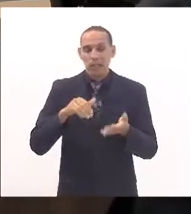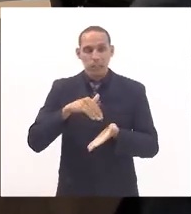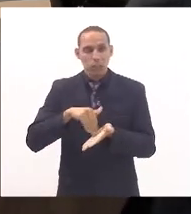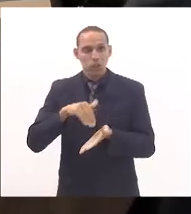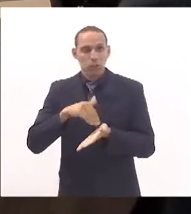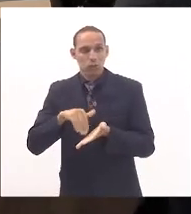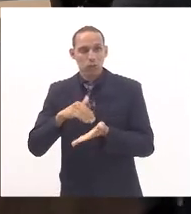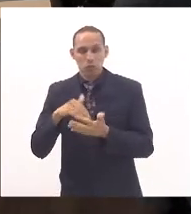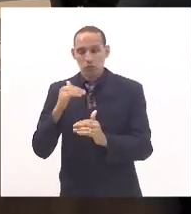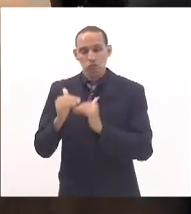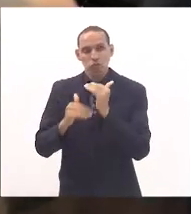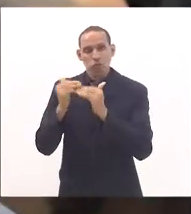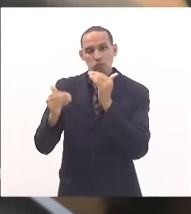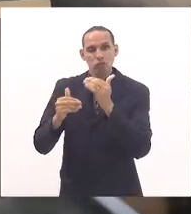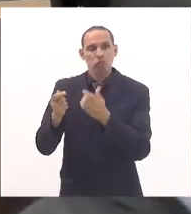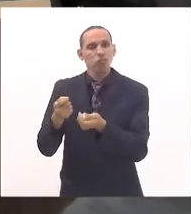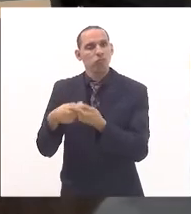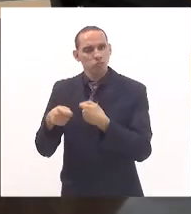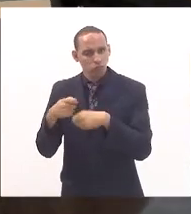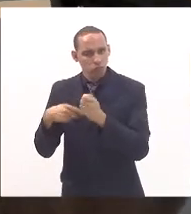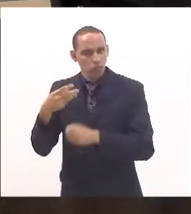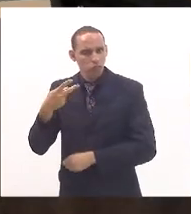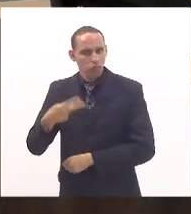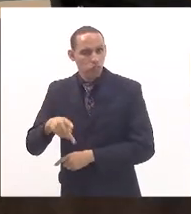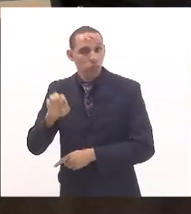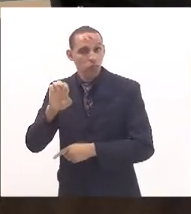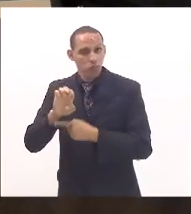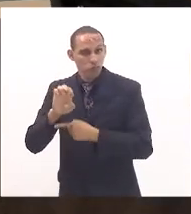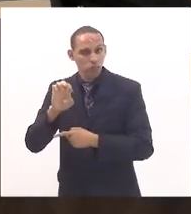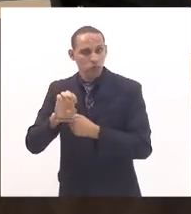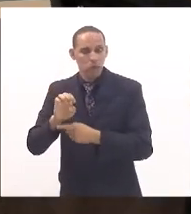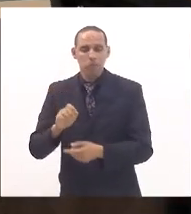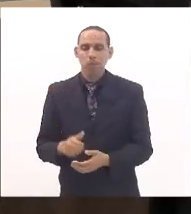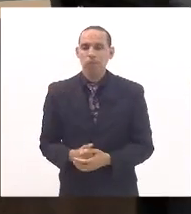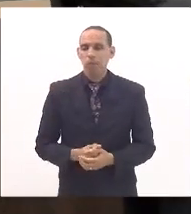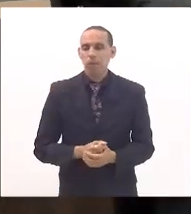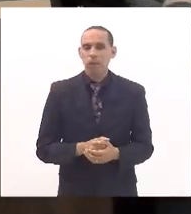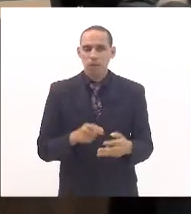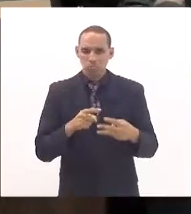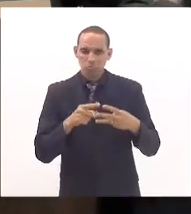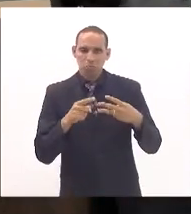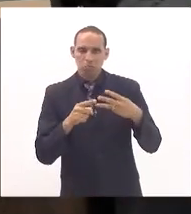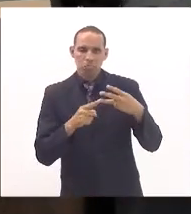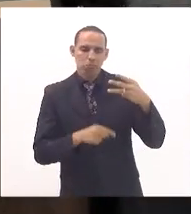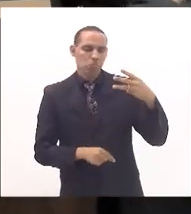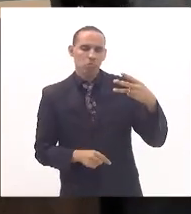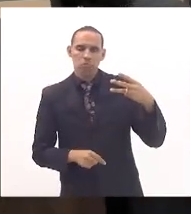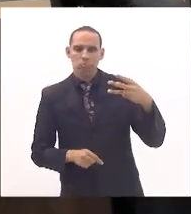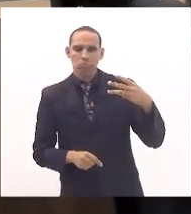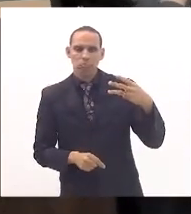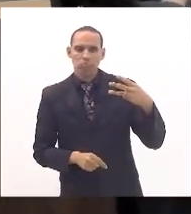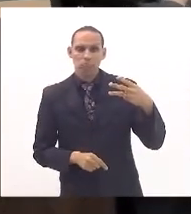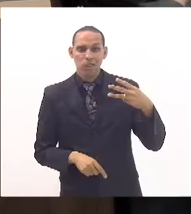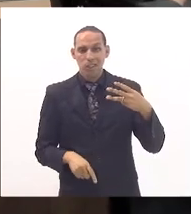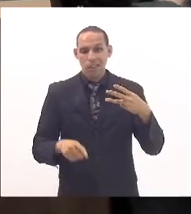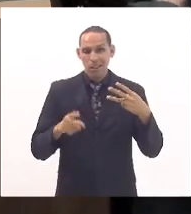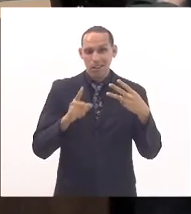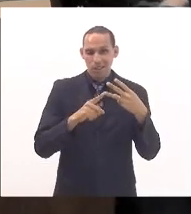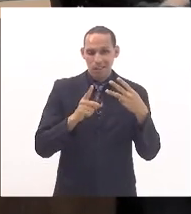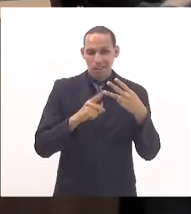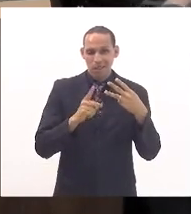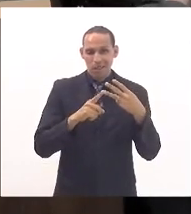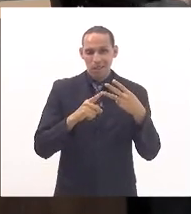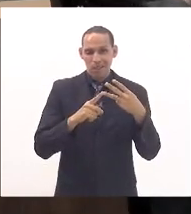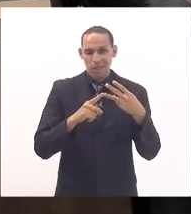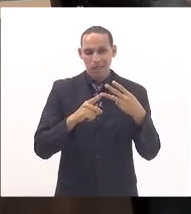Secretaria de Desenvolvimento Econômico do Estado e a Secretaria de Desenvolvimento Econômico